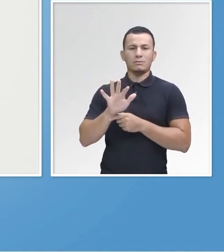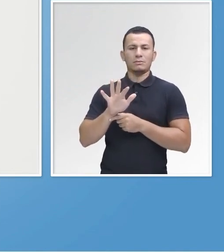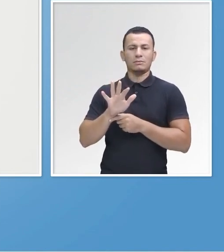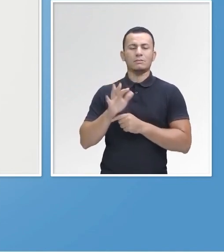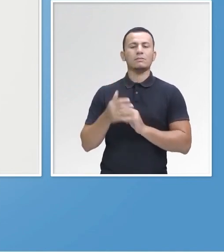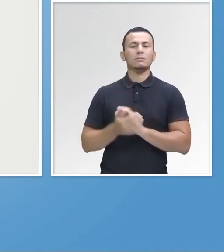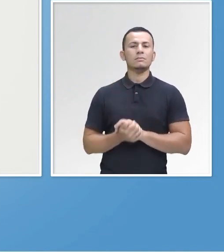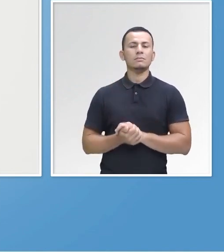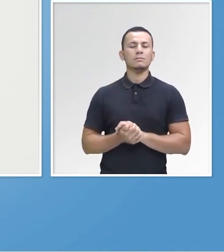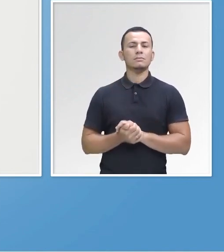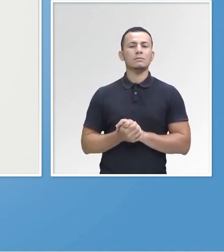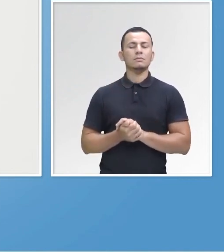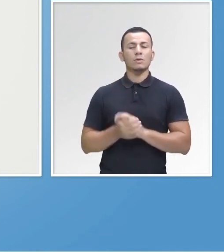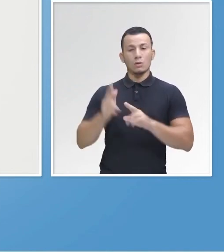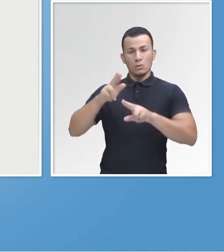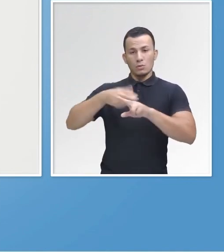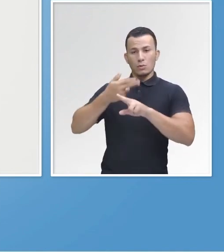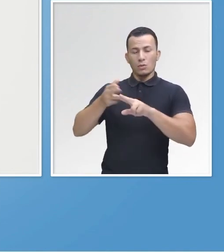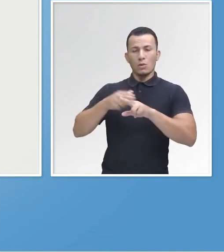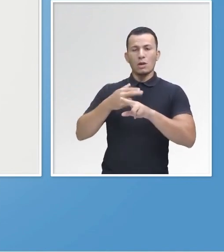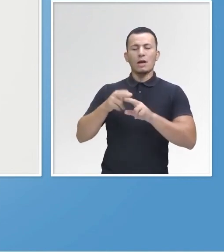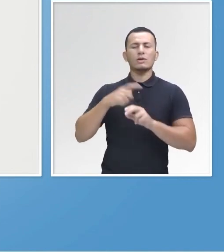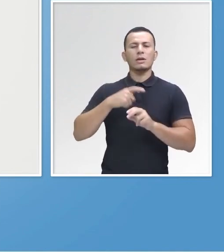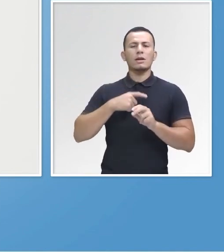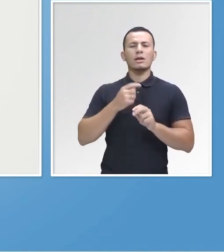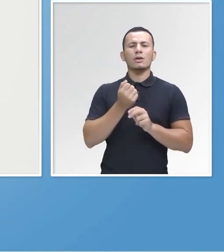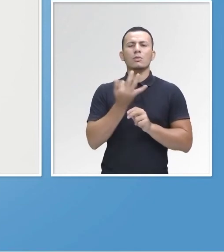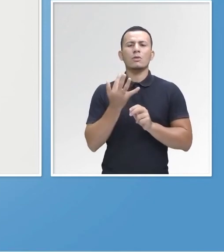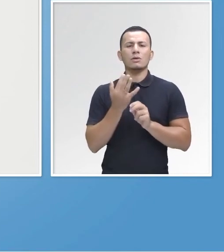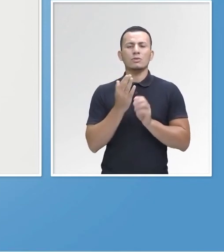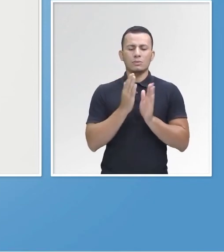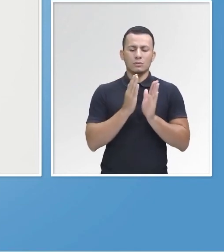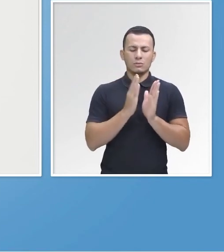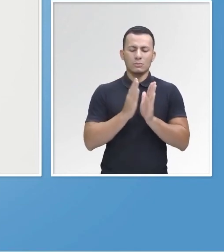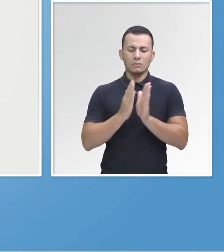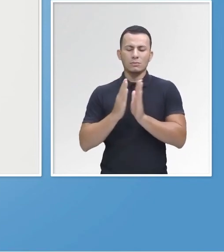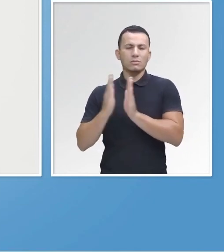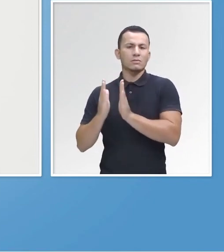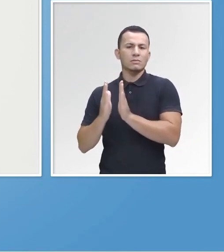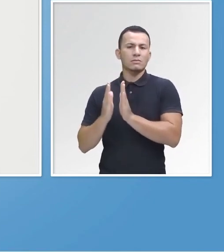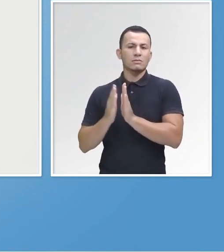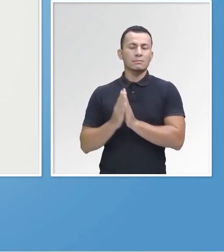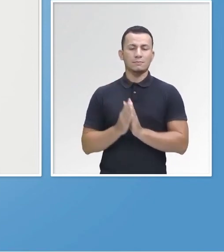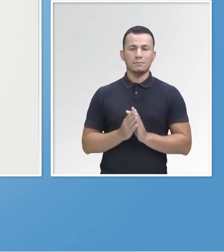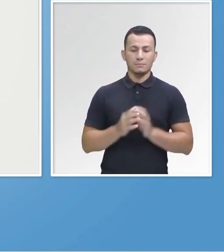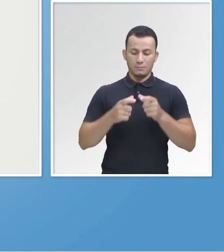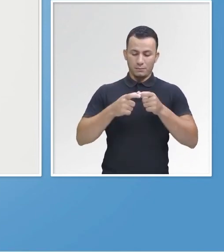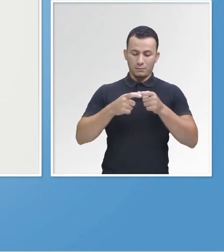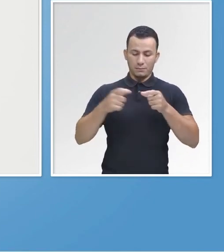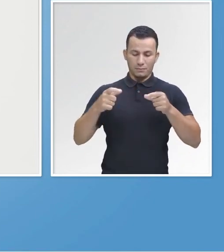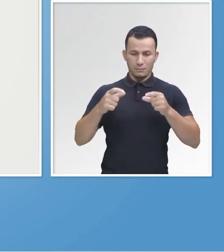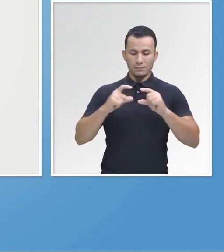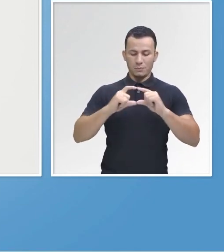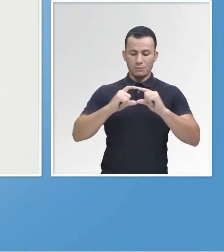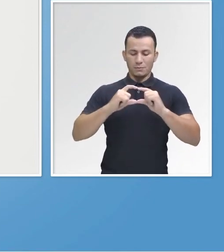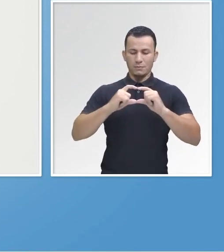Olha aí ó o chocolate está dividido em quantas partes é a primeira coisa que nós temos que nos perguntar bom